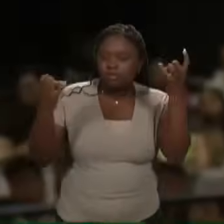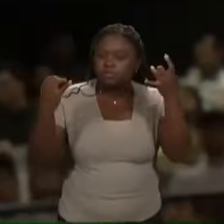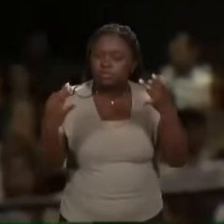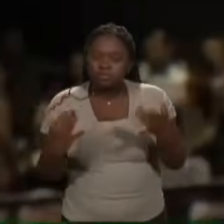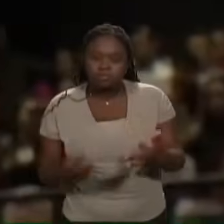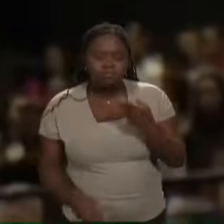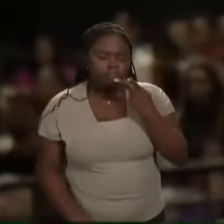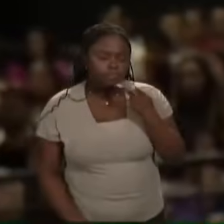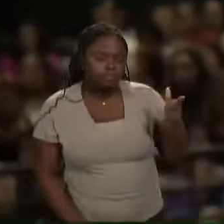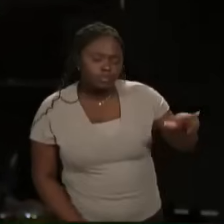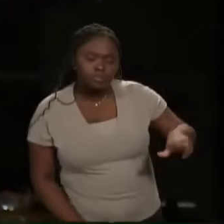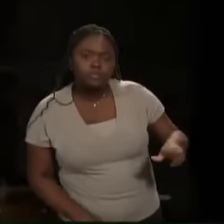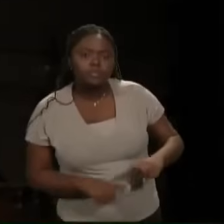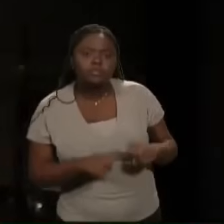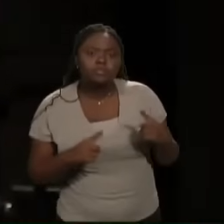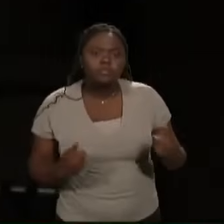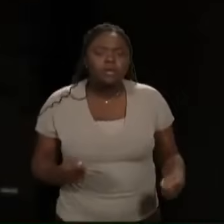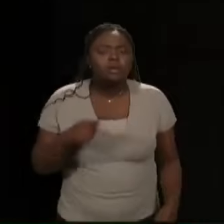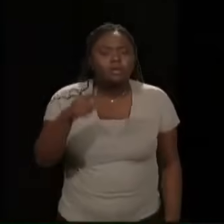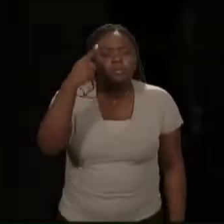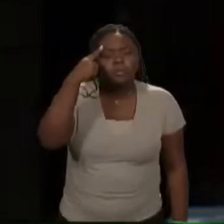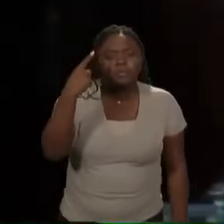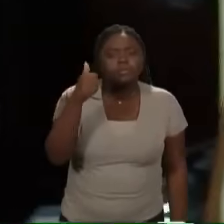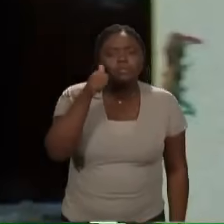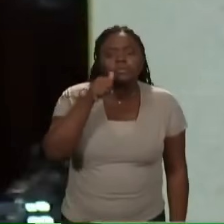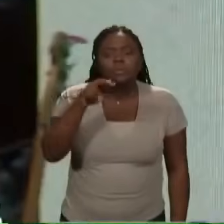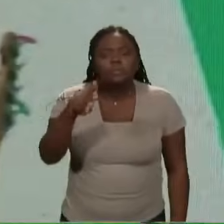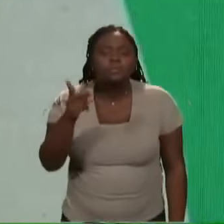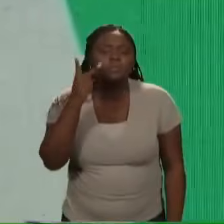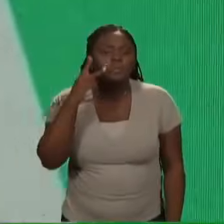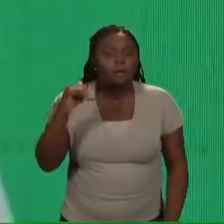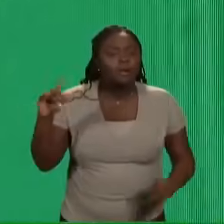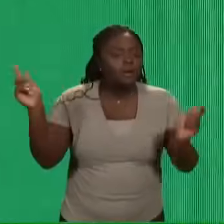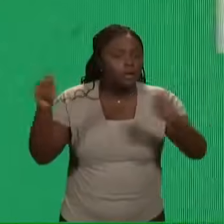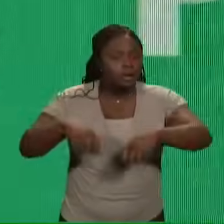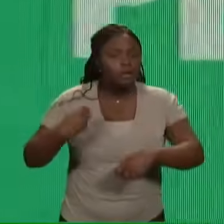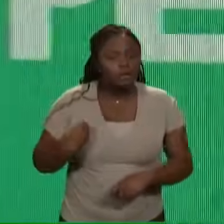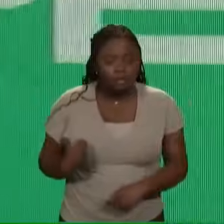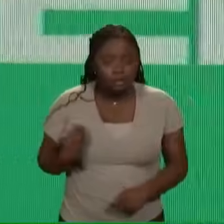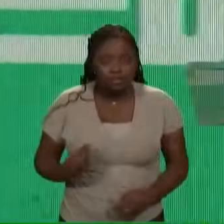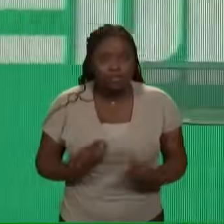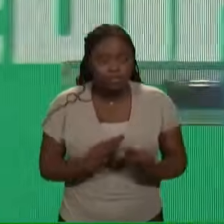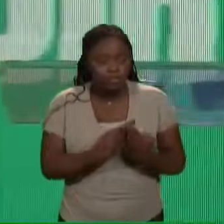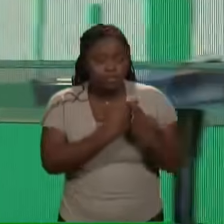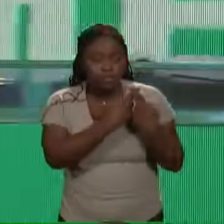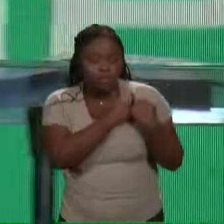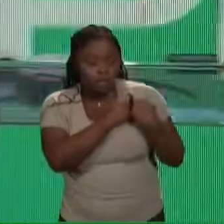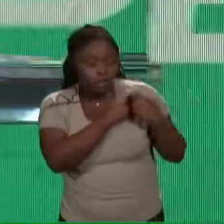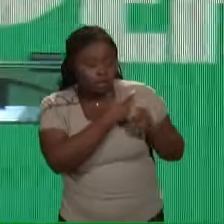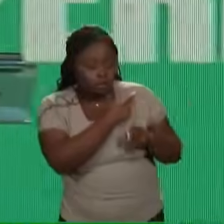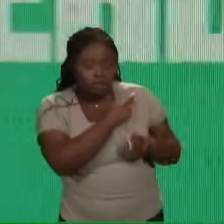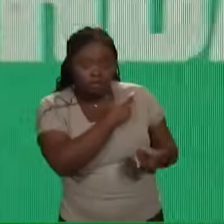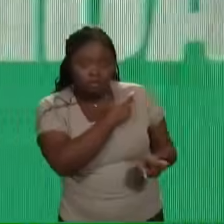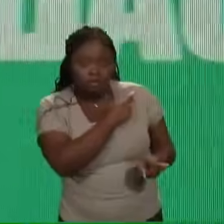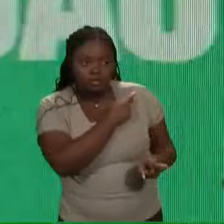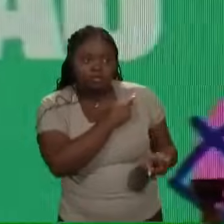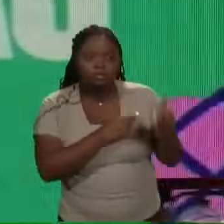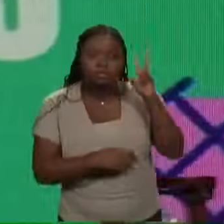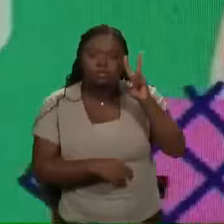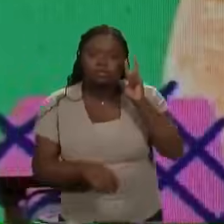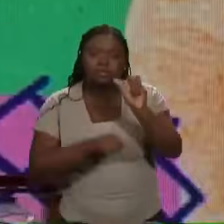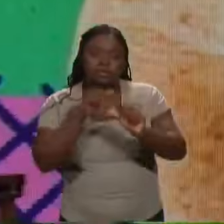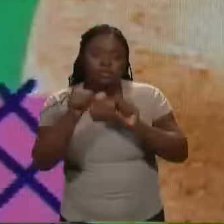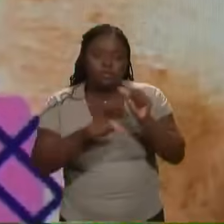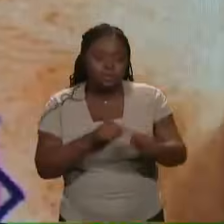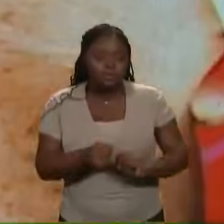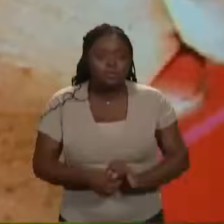outro. Mas quando você pensa que sua irmã podia estar viva, que seu pai podia estar vivo, e que o responsável por aquilo está ali, a história muda.